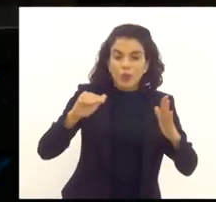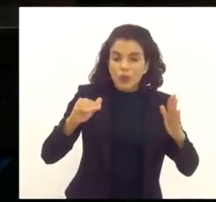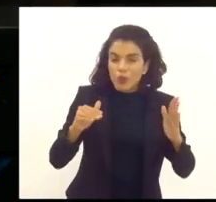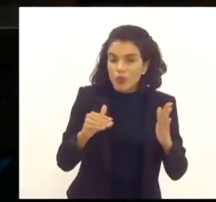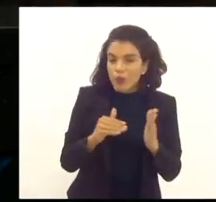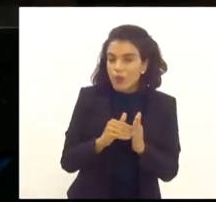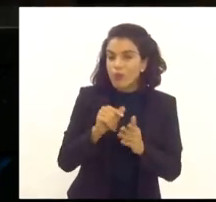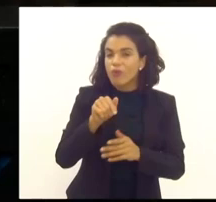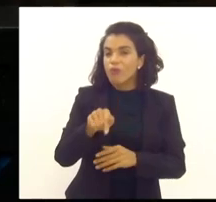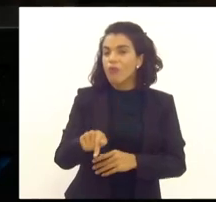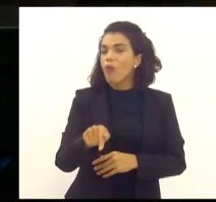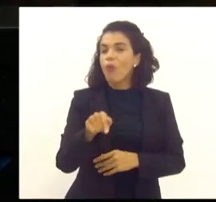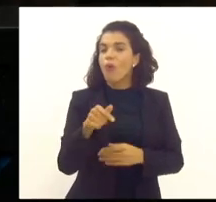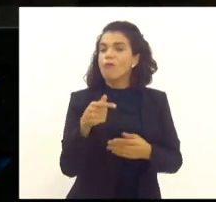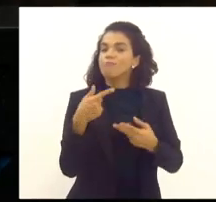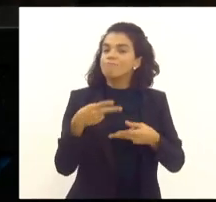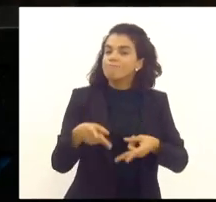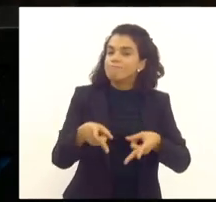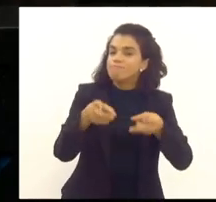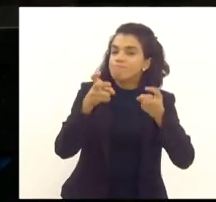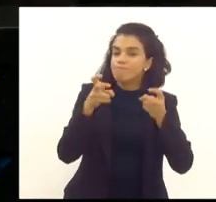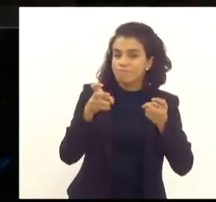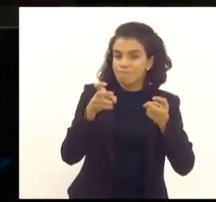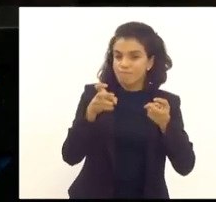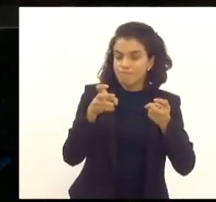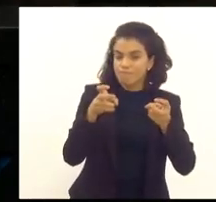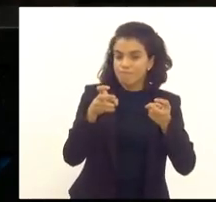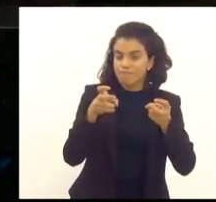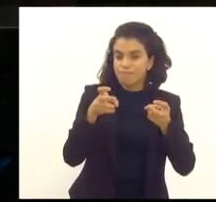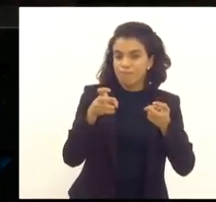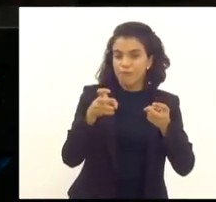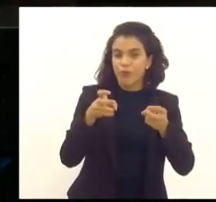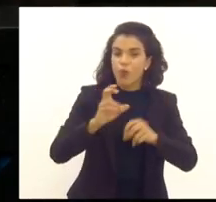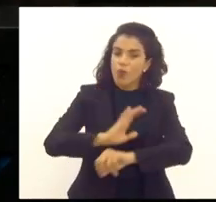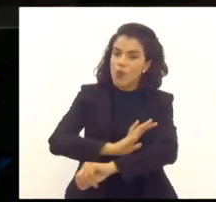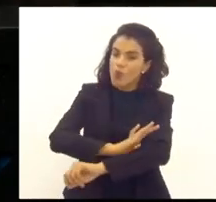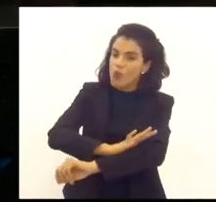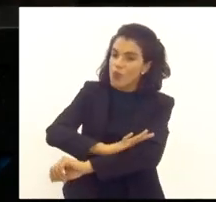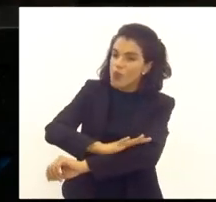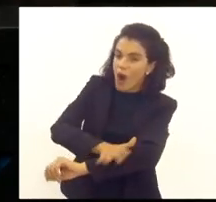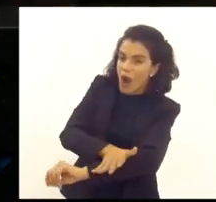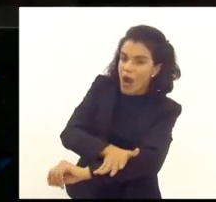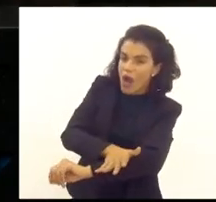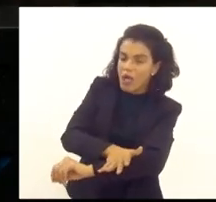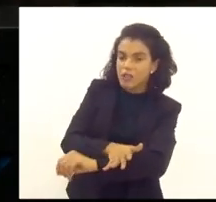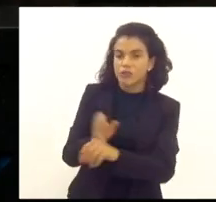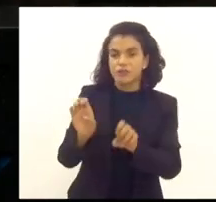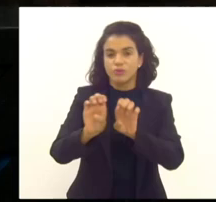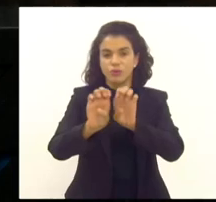se caracteriza um racismo estrutural